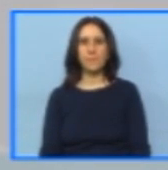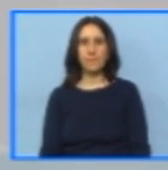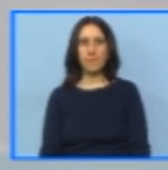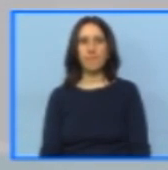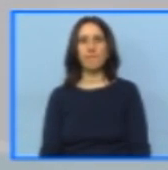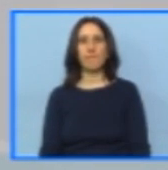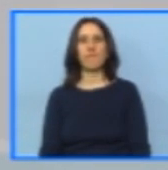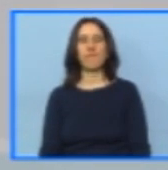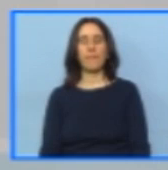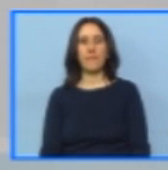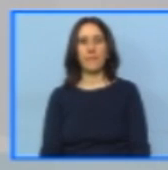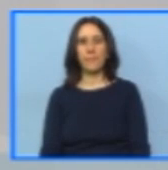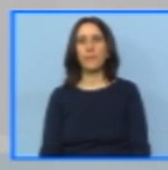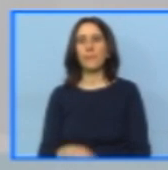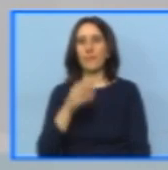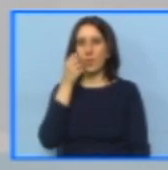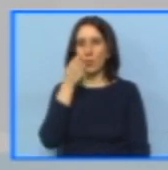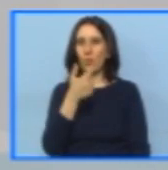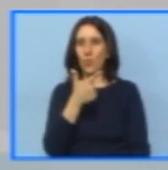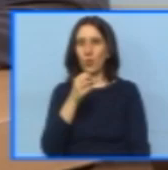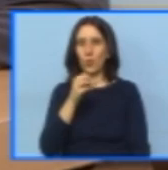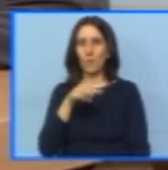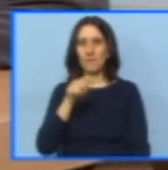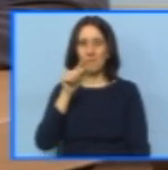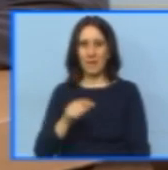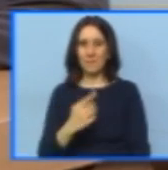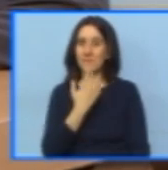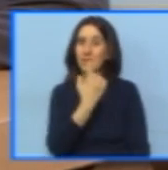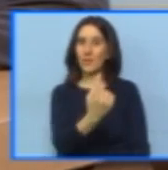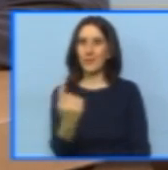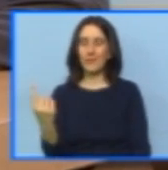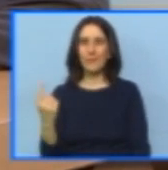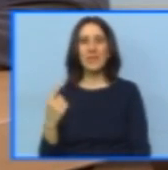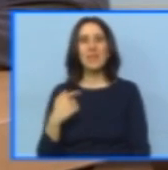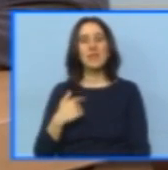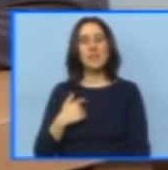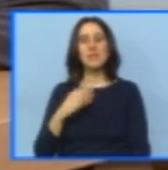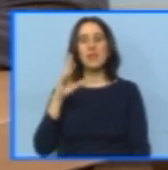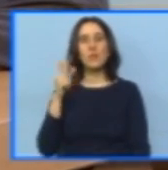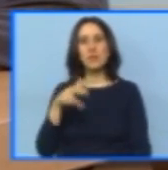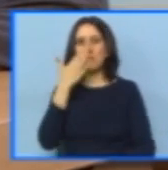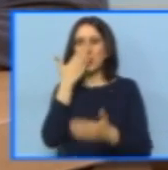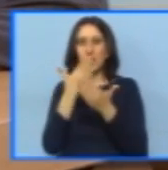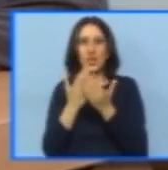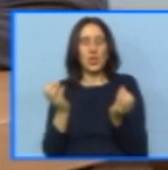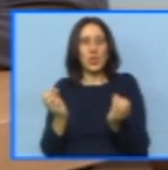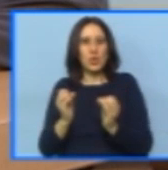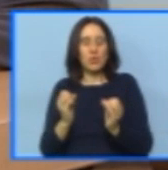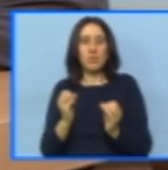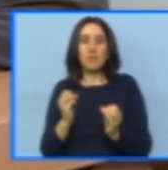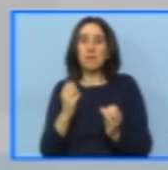A experiência de Tomé, cada um de nós que não fez e não viveu in loco estes acontecimentos, se calhar está